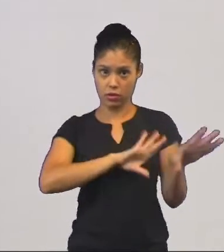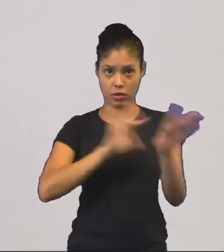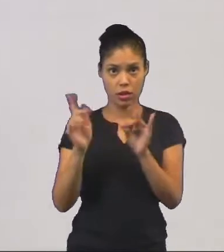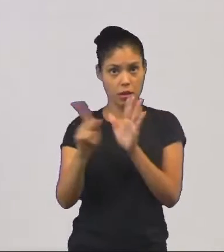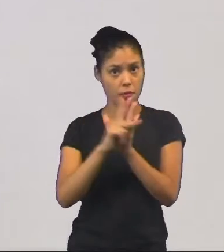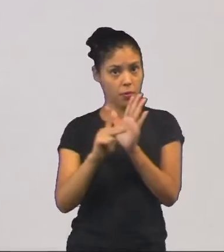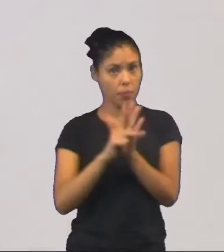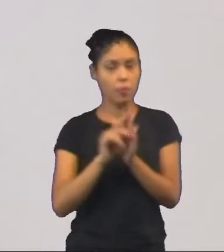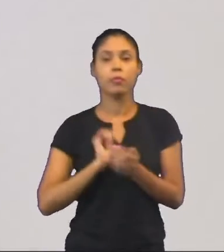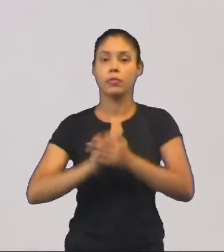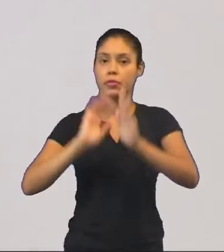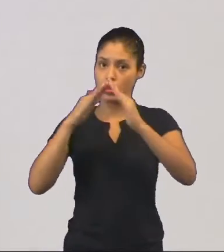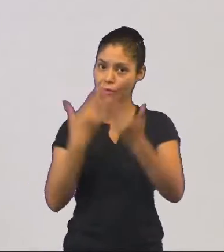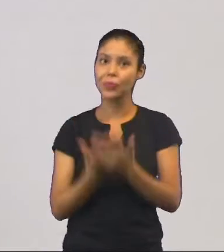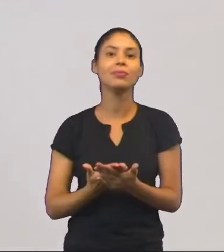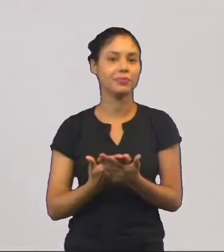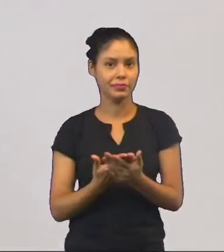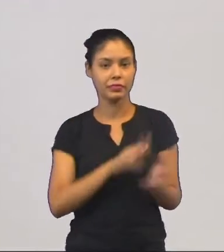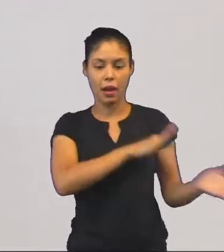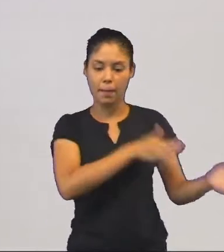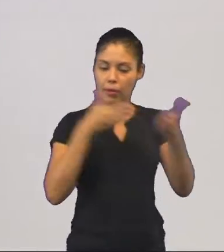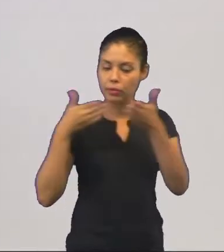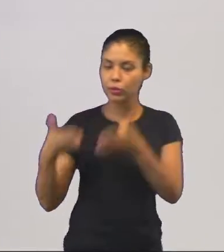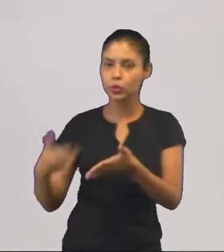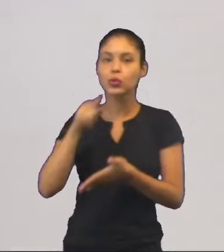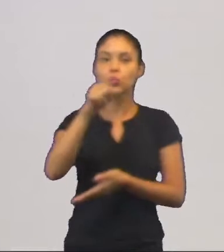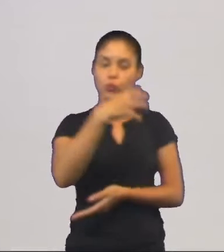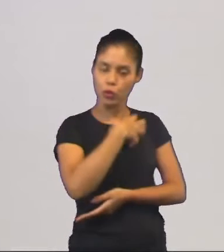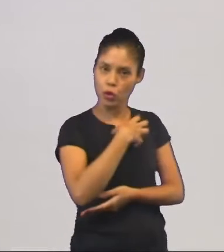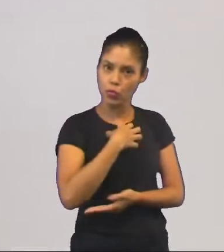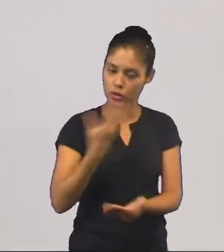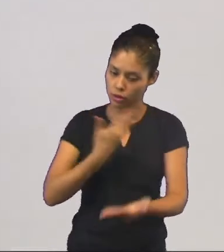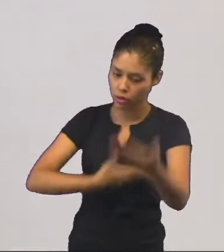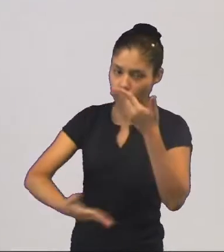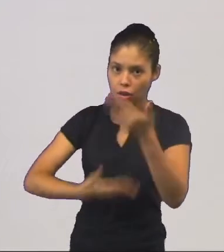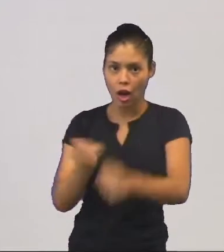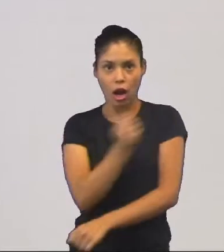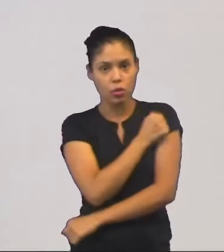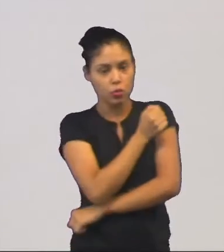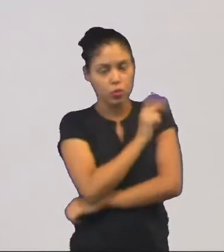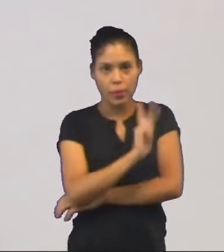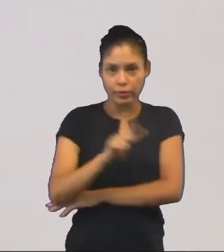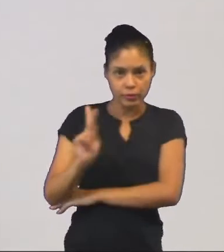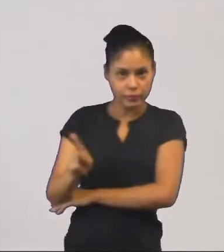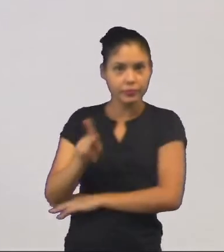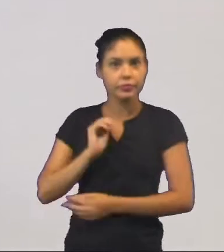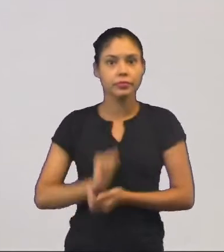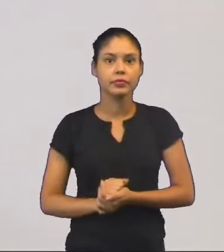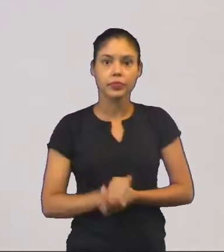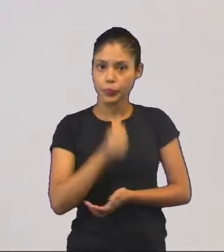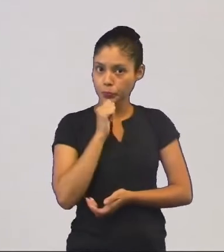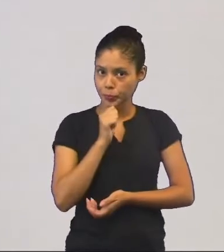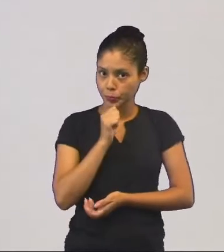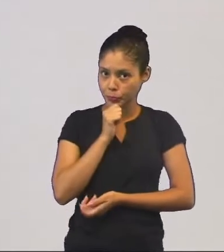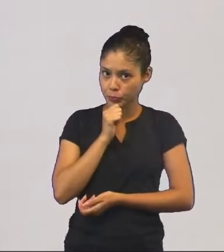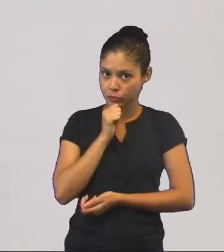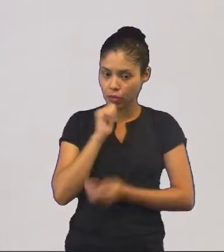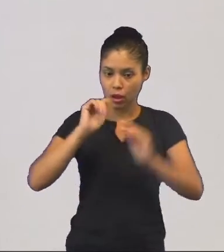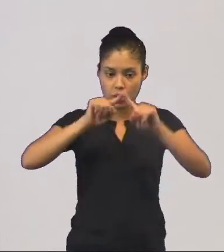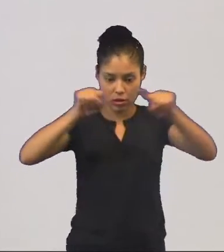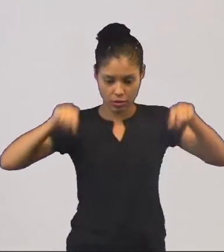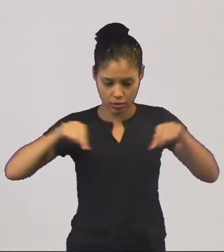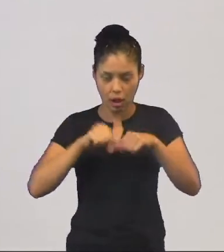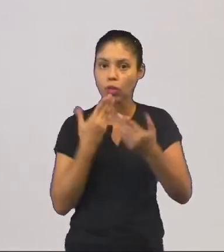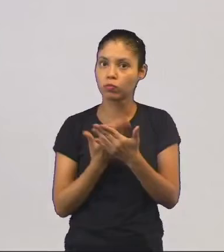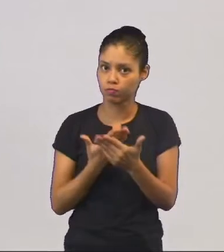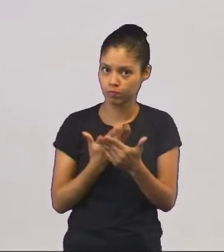no ambiente da escola. A partir do momento que nós temos a relação entre aluno e professor e que nós estamos em sala de